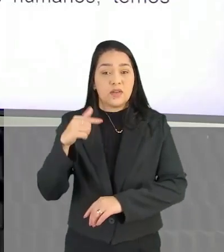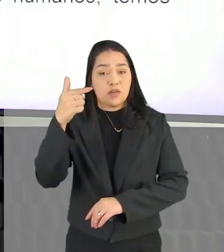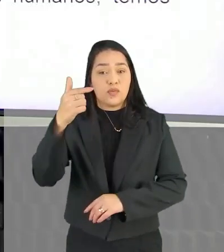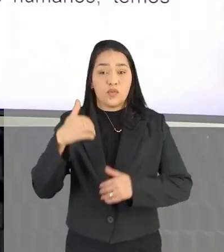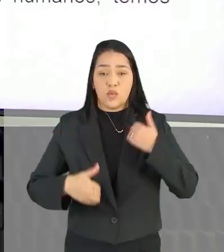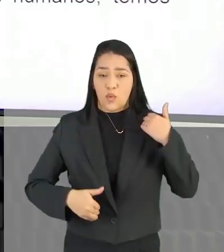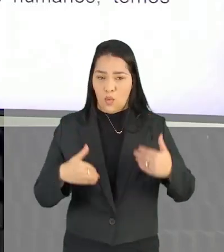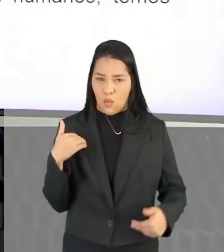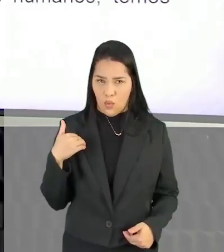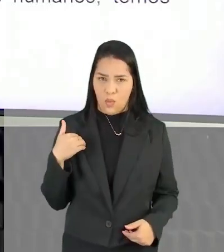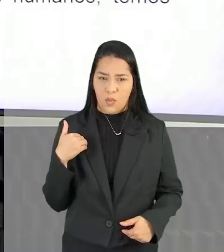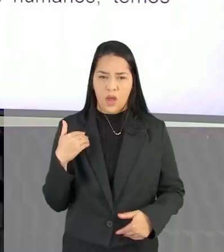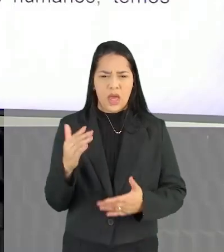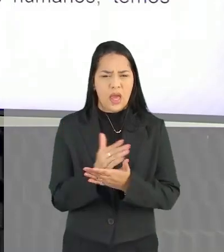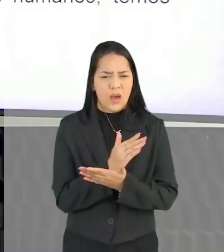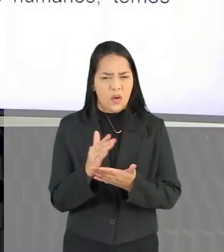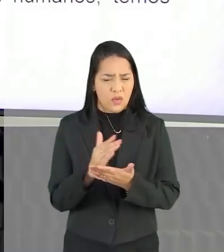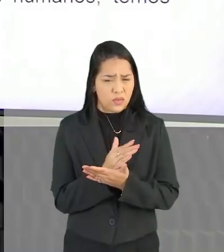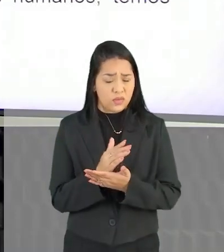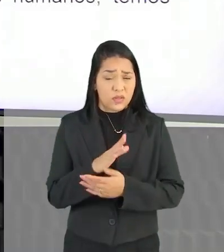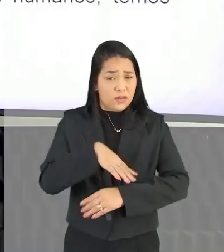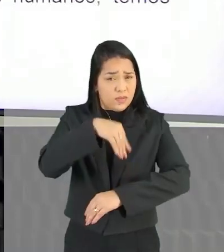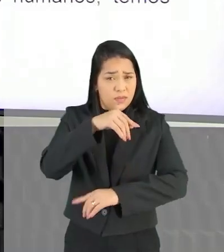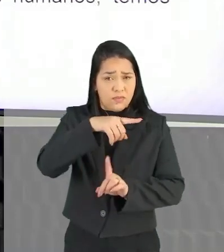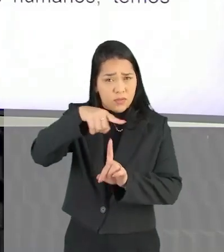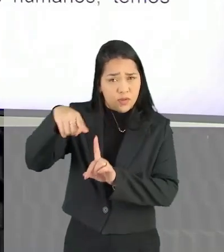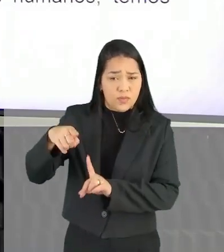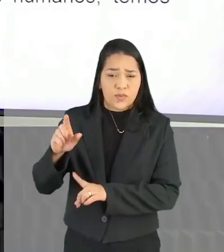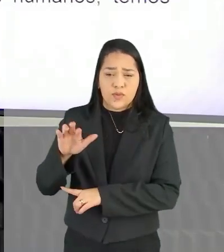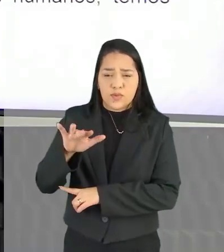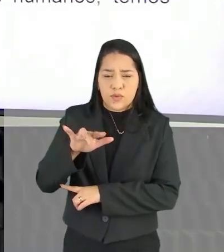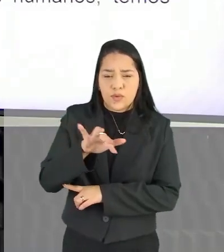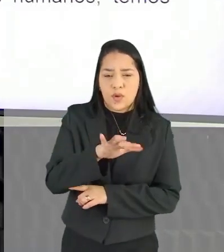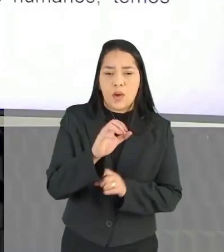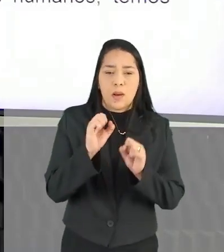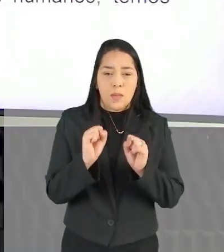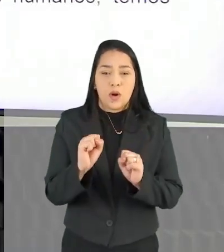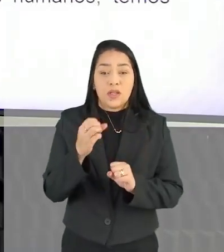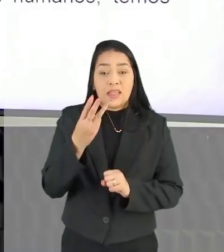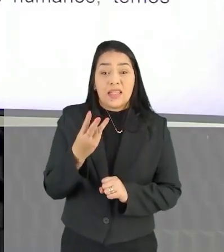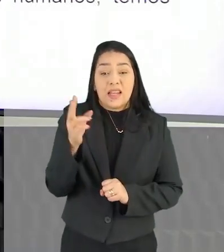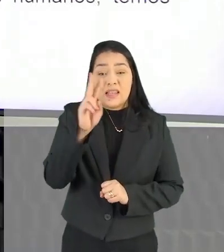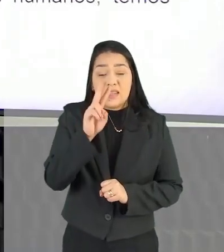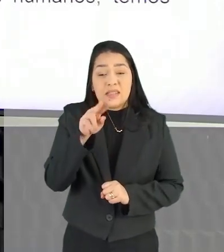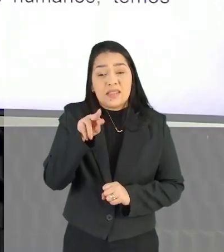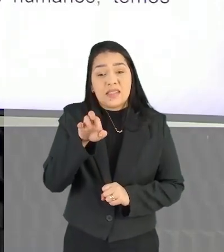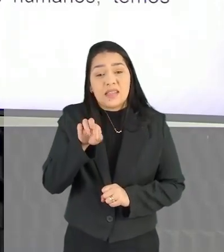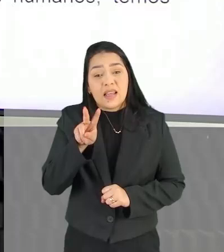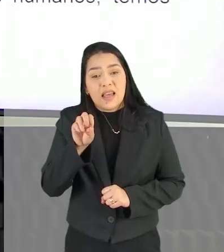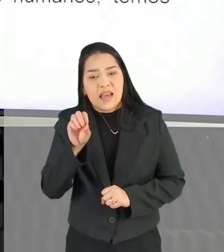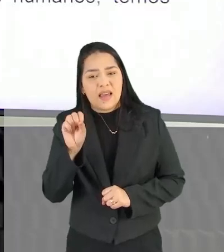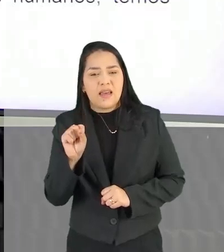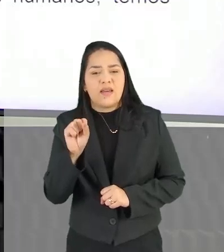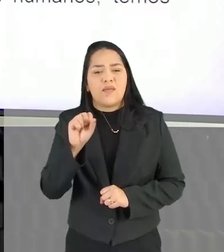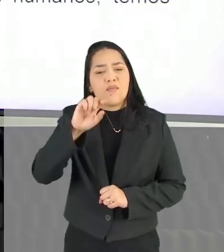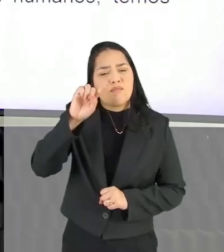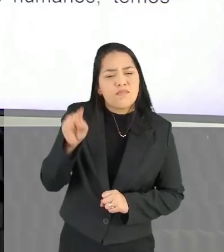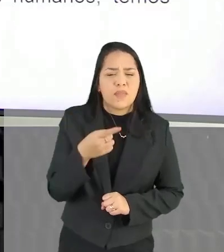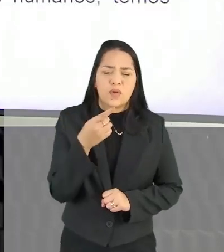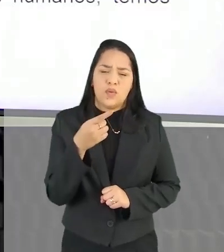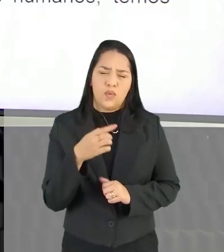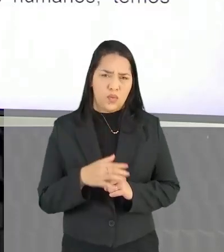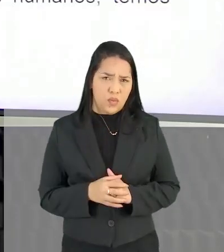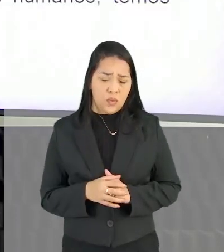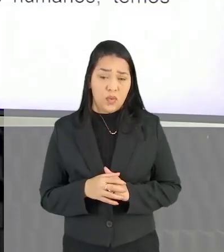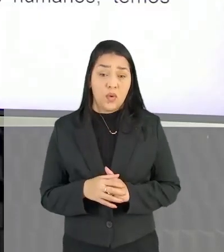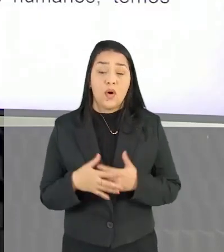centímetro quadrado do corpo, enquanto algumas espécies de aranha podem chegar até 40 mil pelos por centímetro